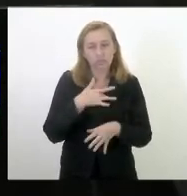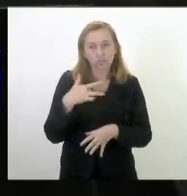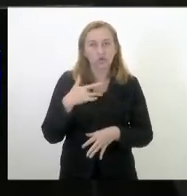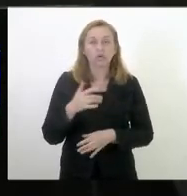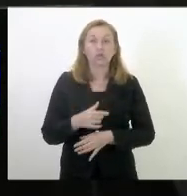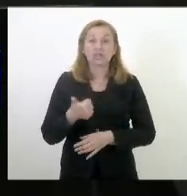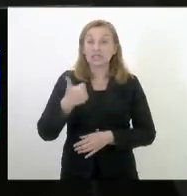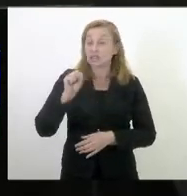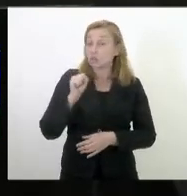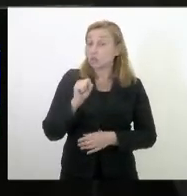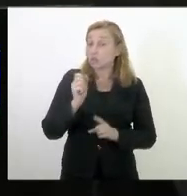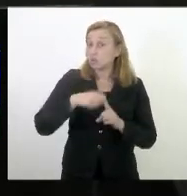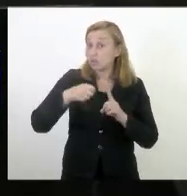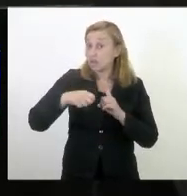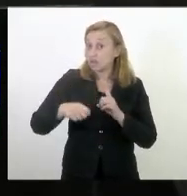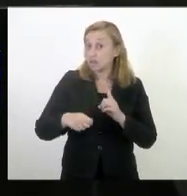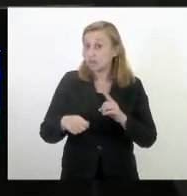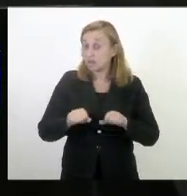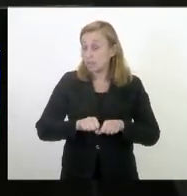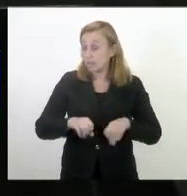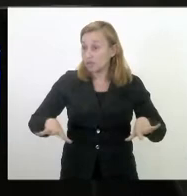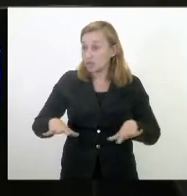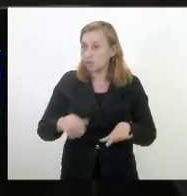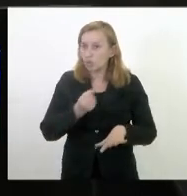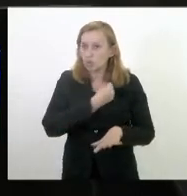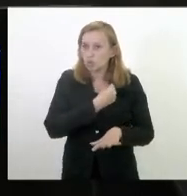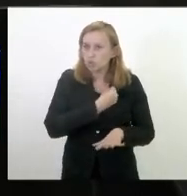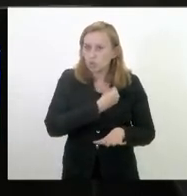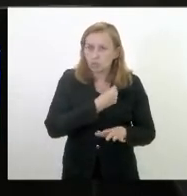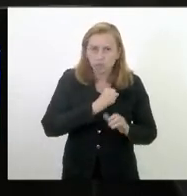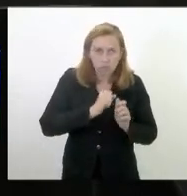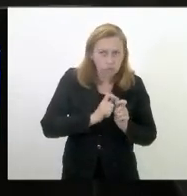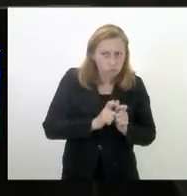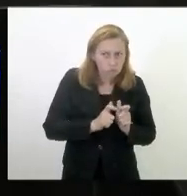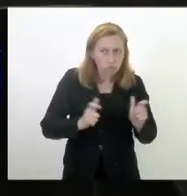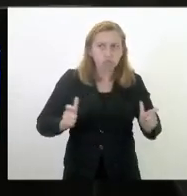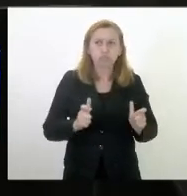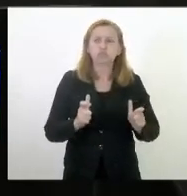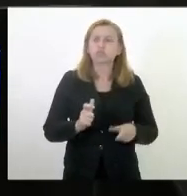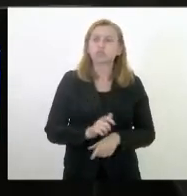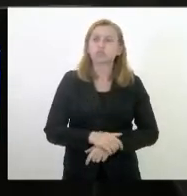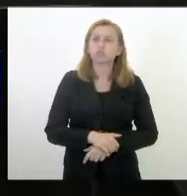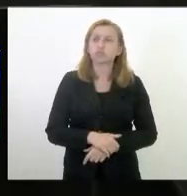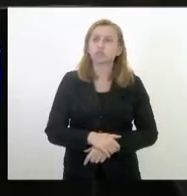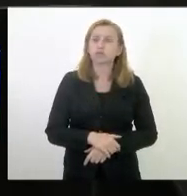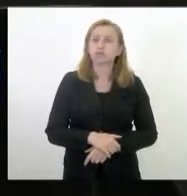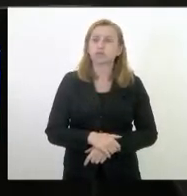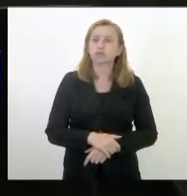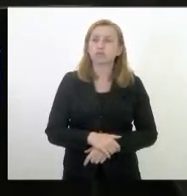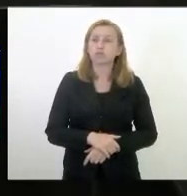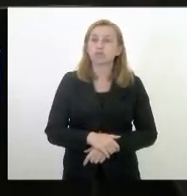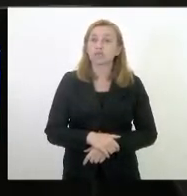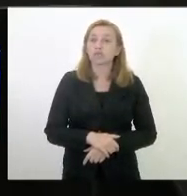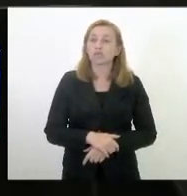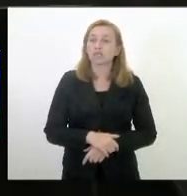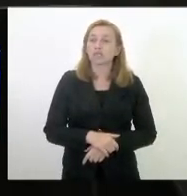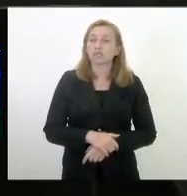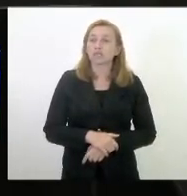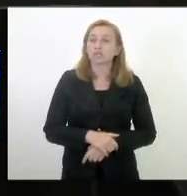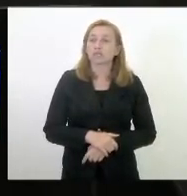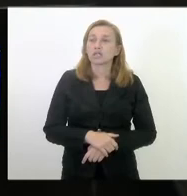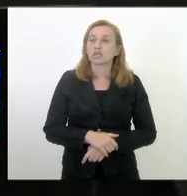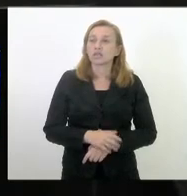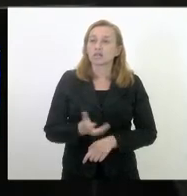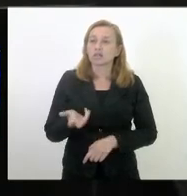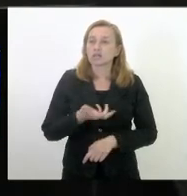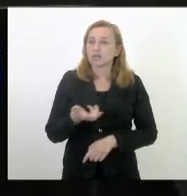pandemia, aumentou de maneira substantiva as ocorrências em emergências hospitalares de pessoas